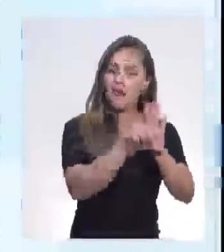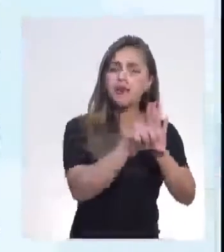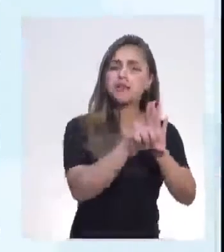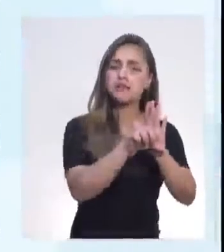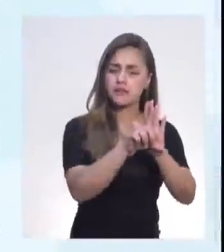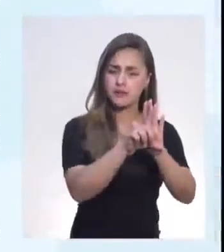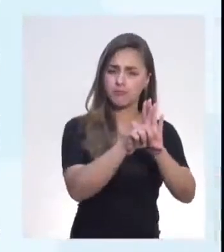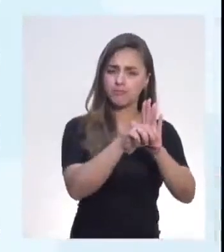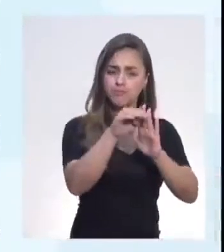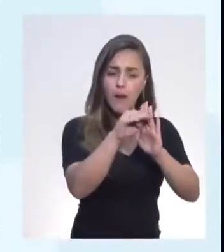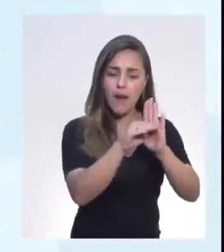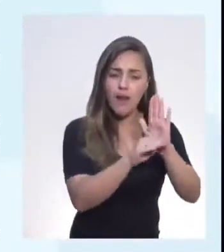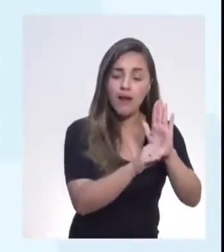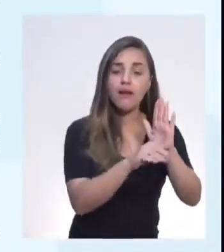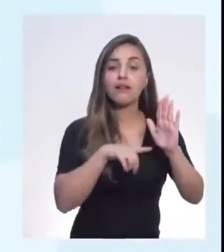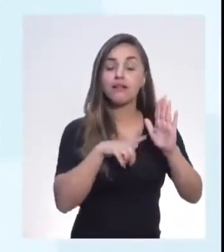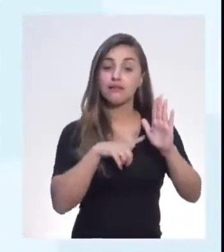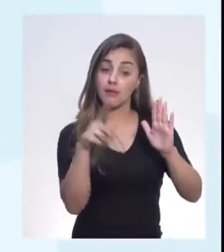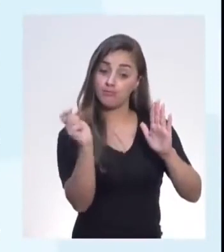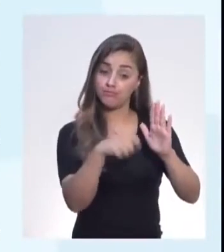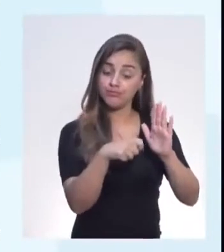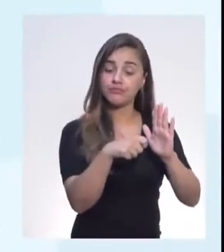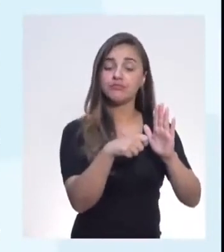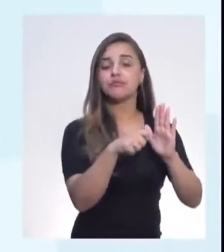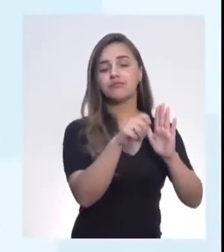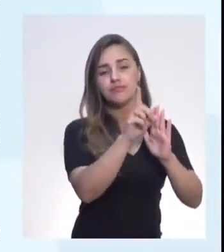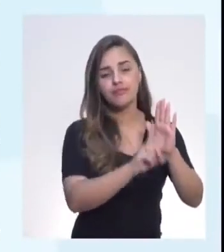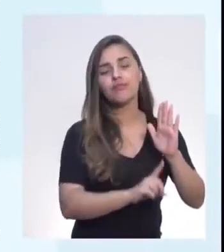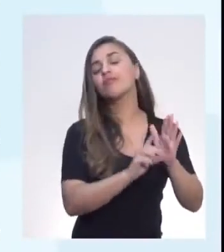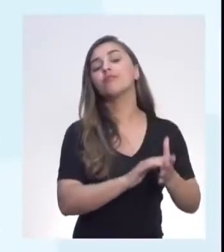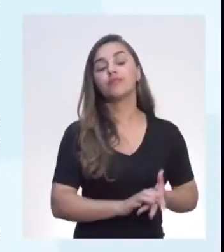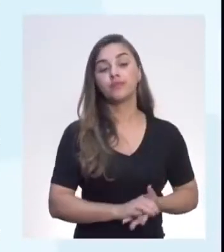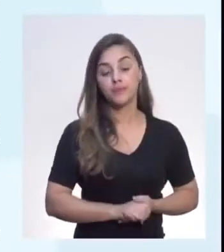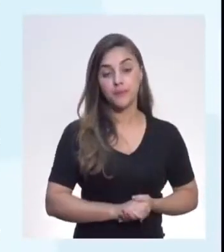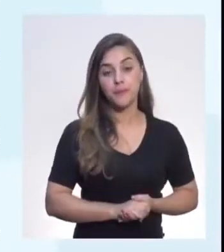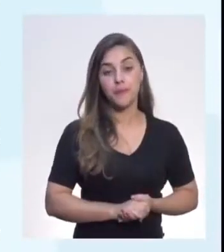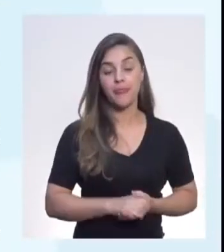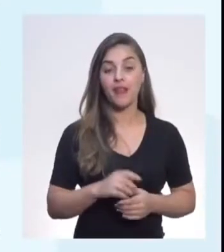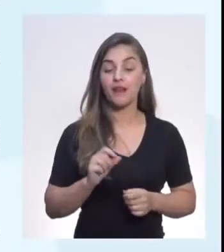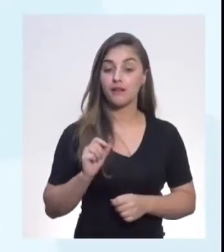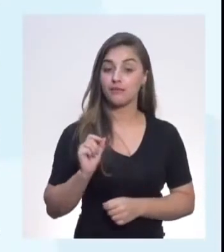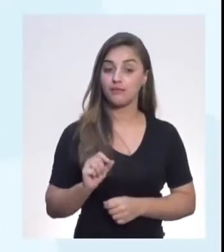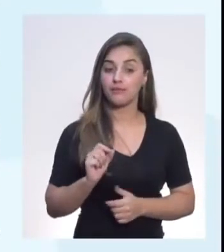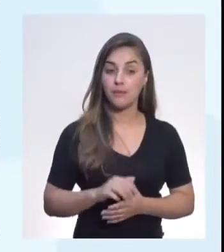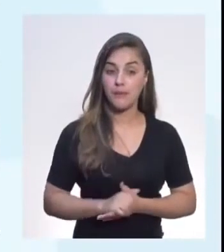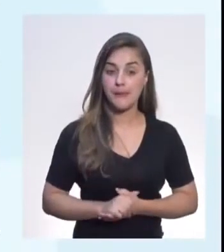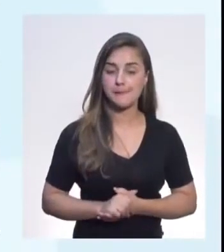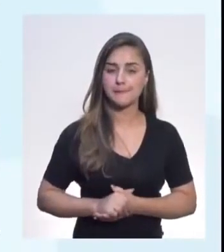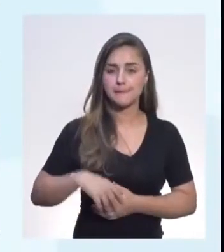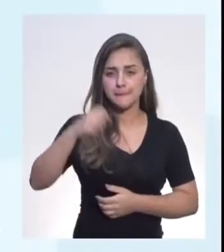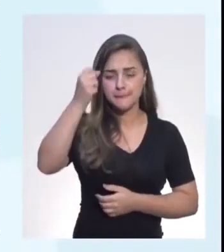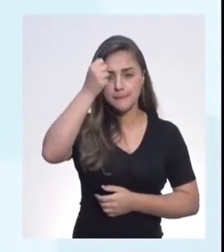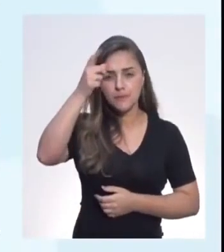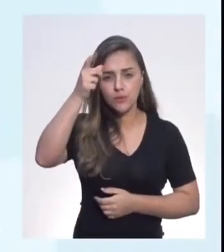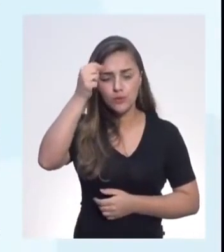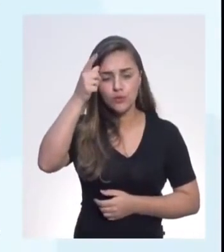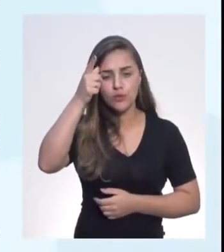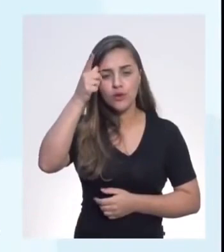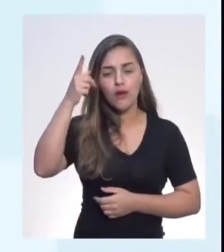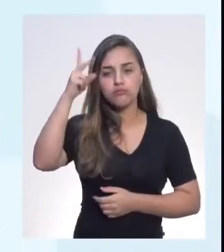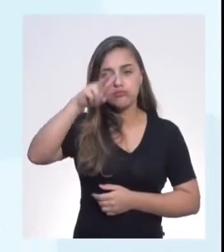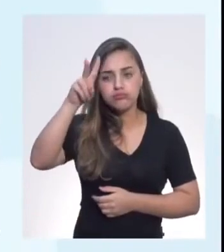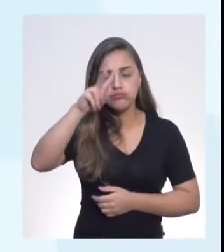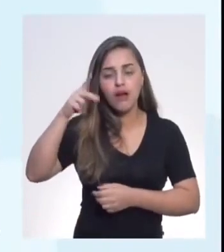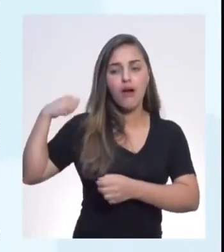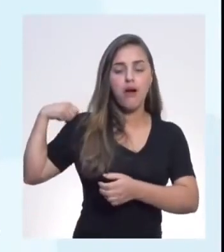a criminalização do racismo e a plena aceitação e respeito da herança e cultura, né, histórica desse